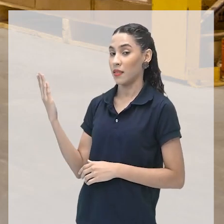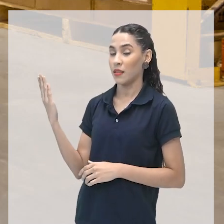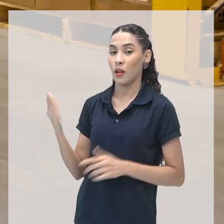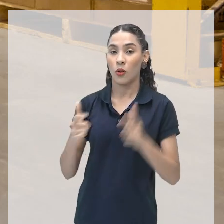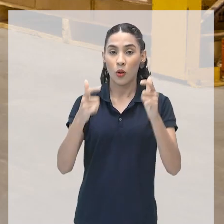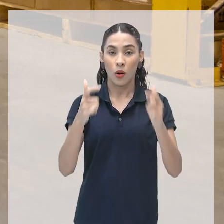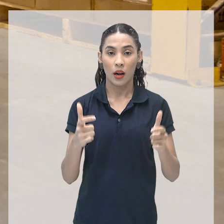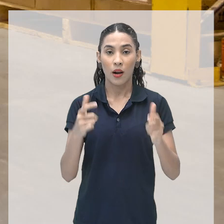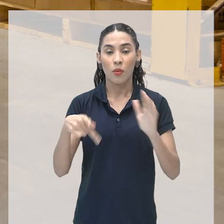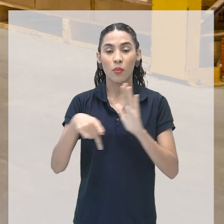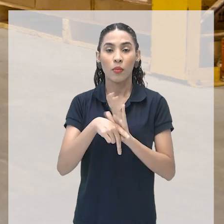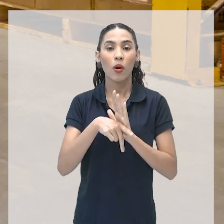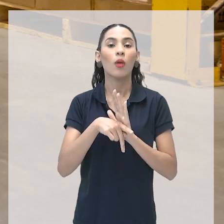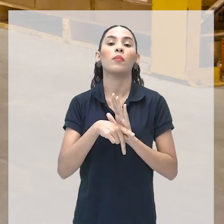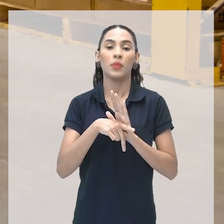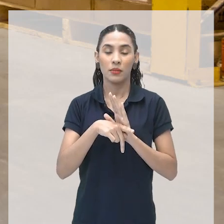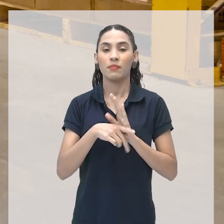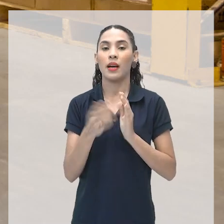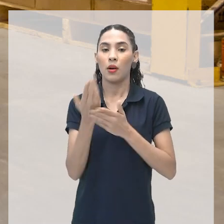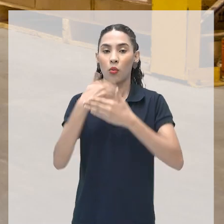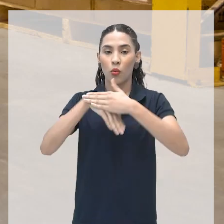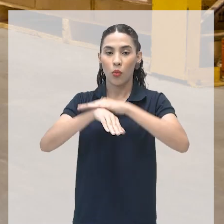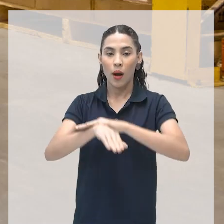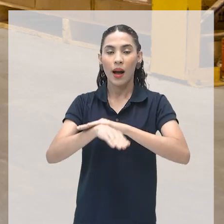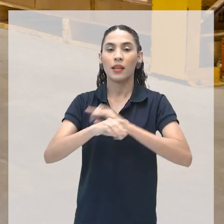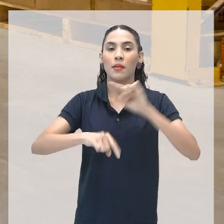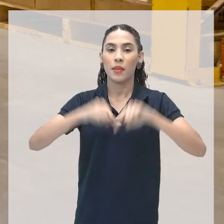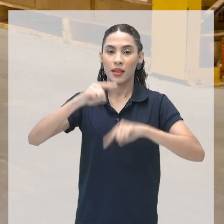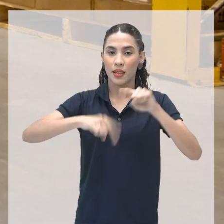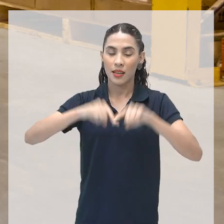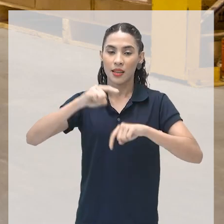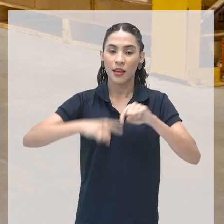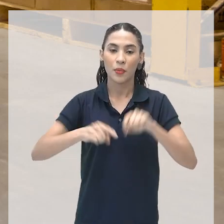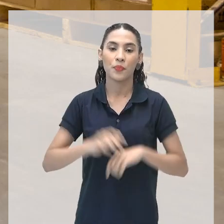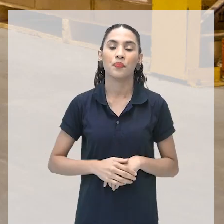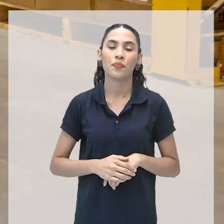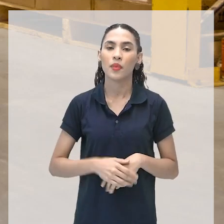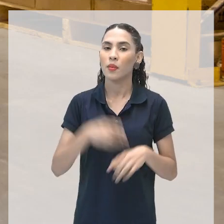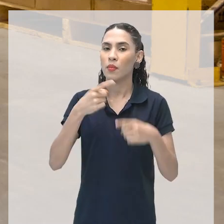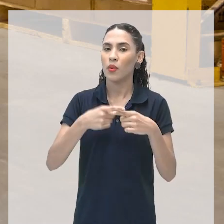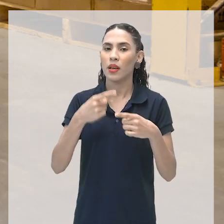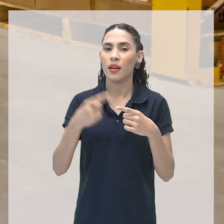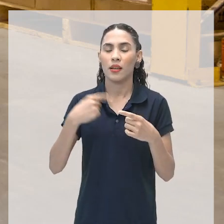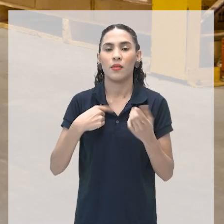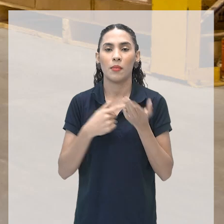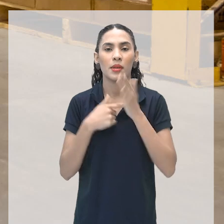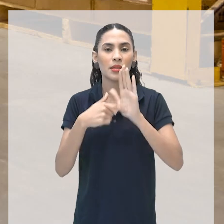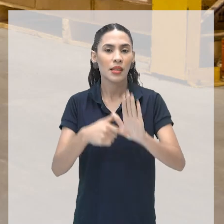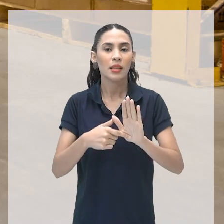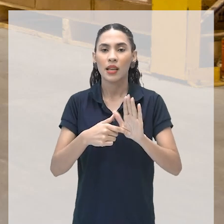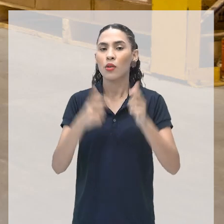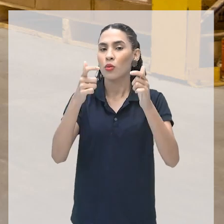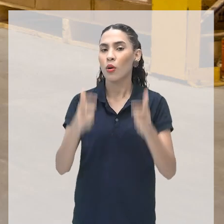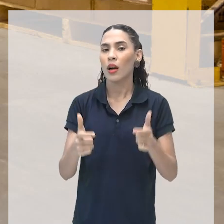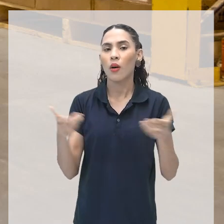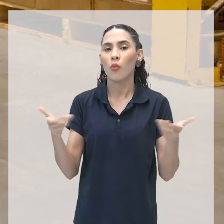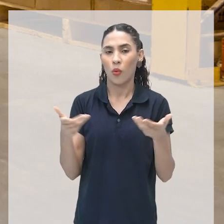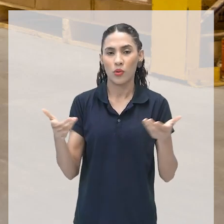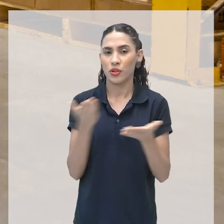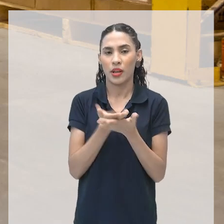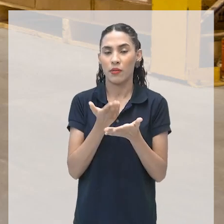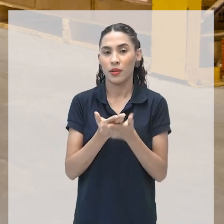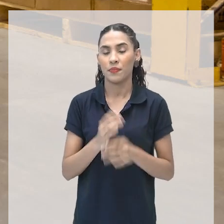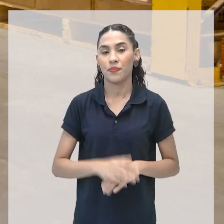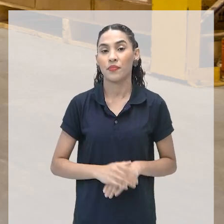né? Em um local onde se armazenam aí produtos, né? E por que eu trouxe aí esse estoque para essa aula? Né?